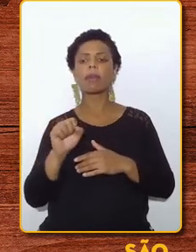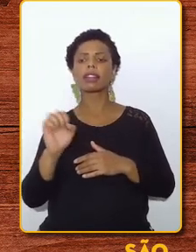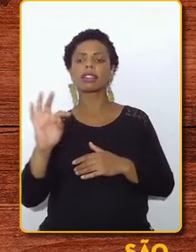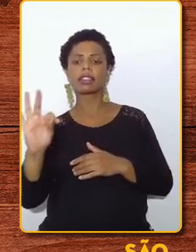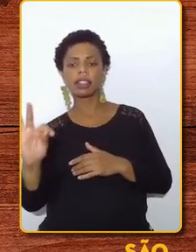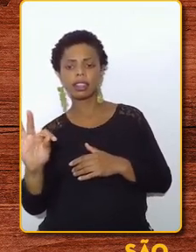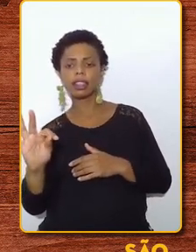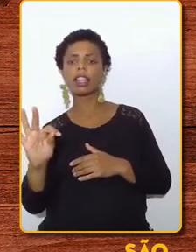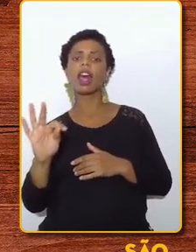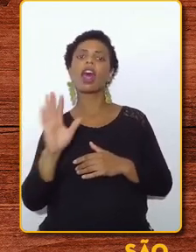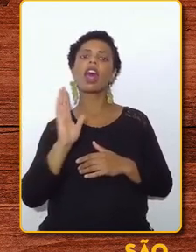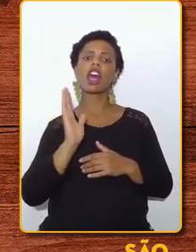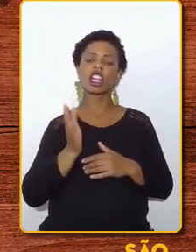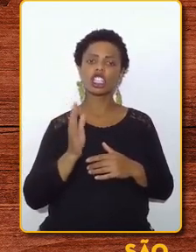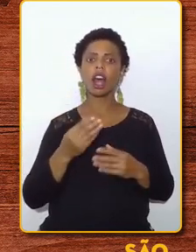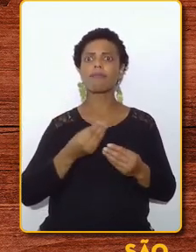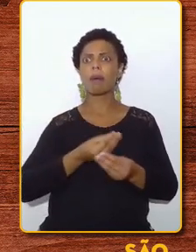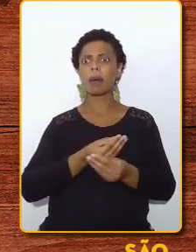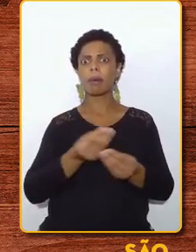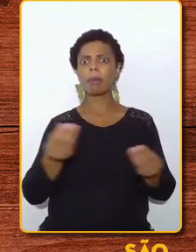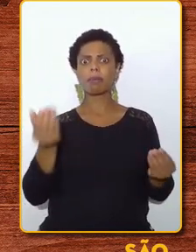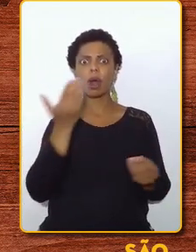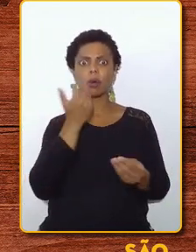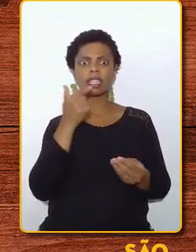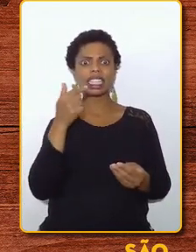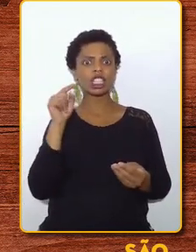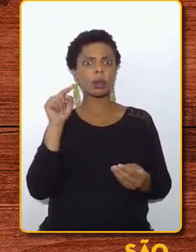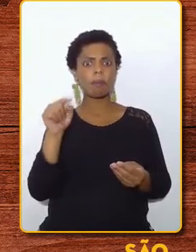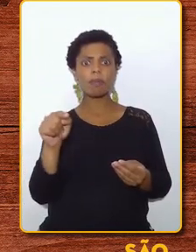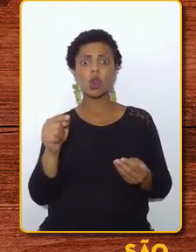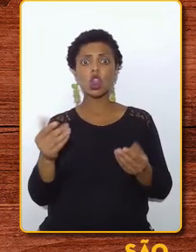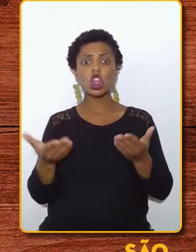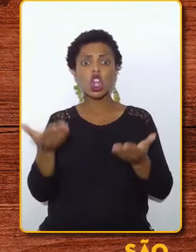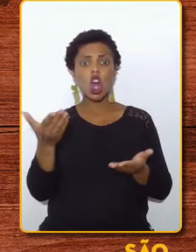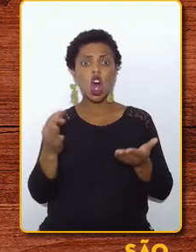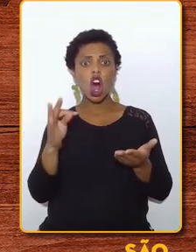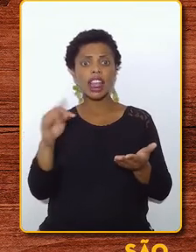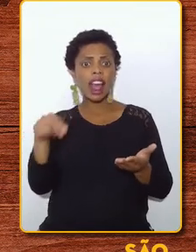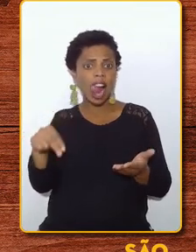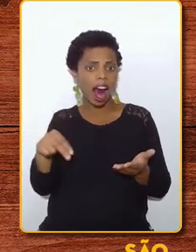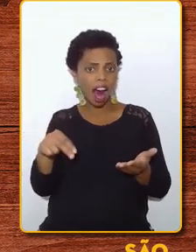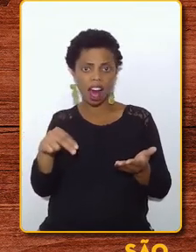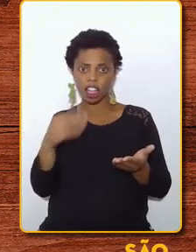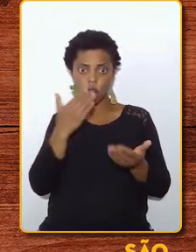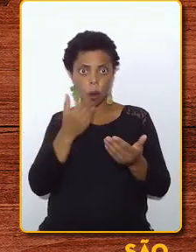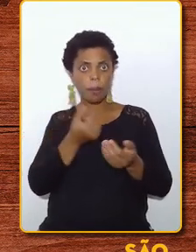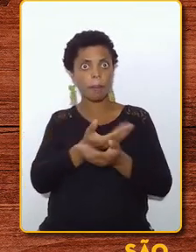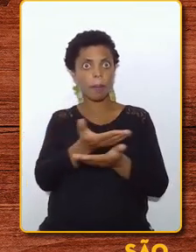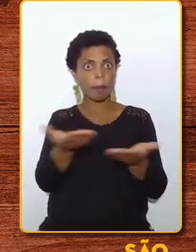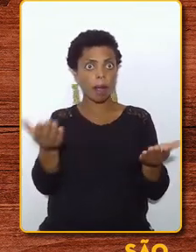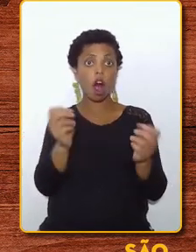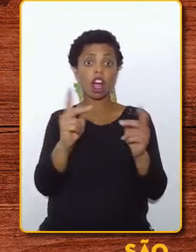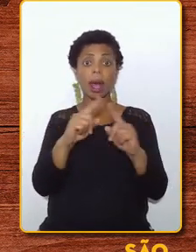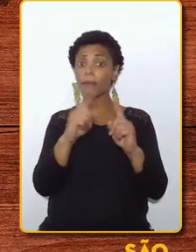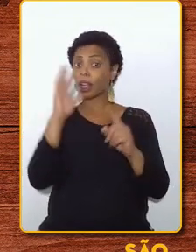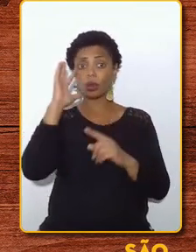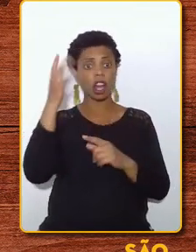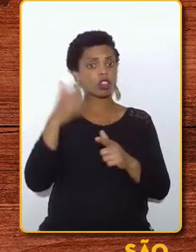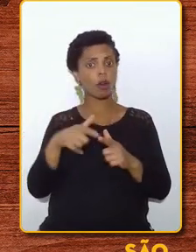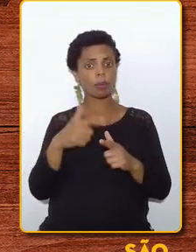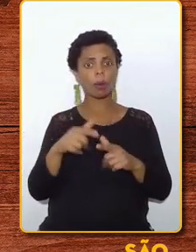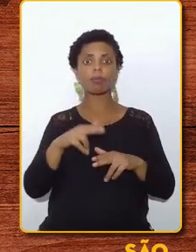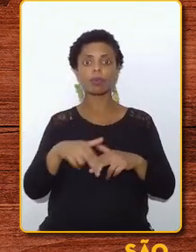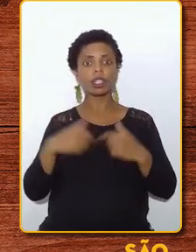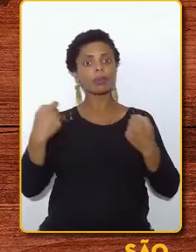mil toneladas de alimento, muita solidariedade. Agora, não resolve o problema. Por isso que a necessidade de construção de